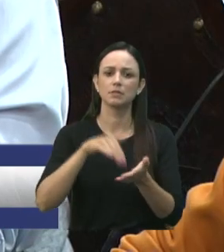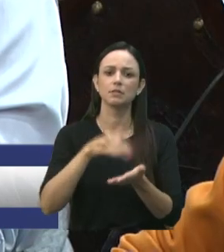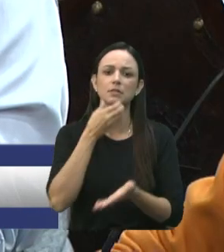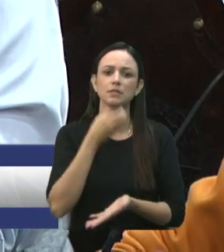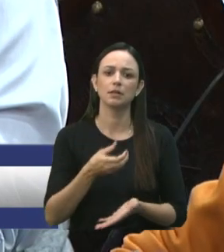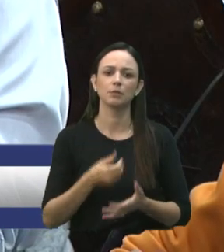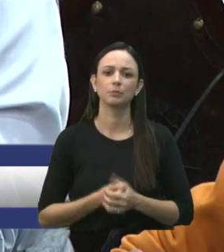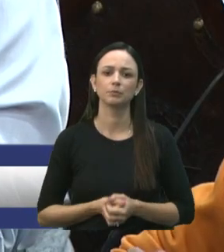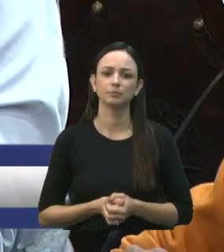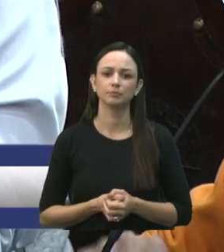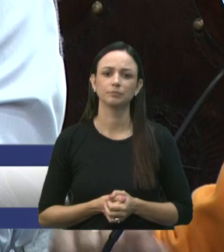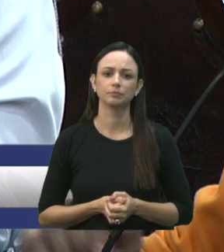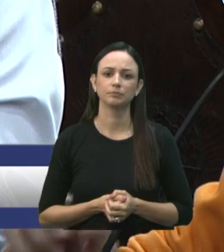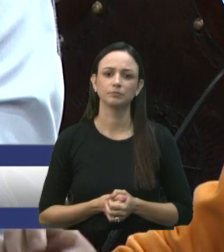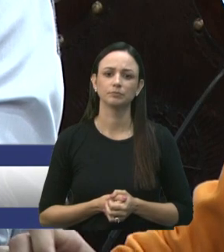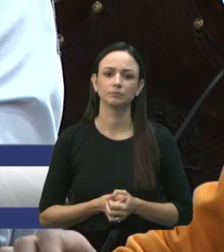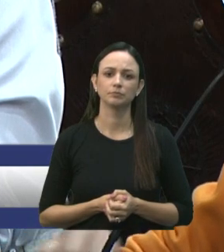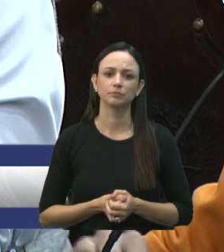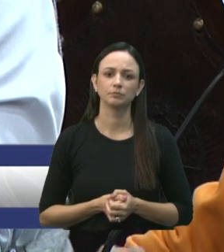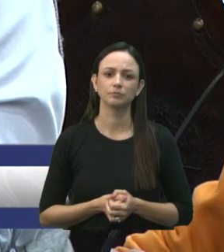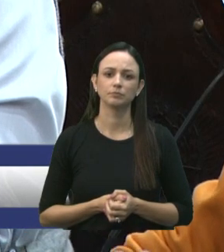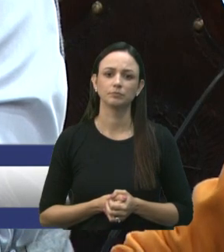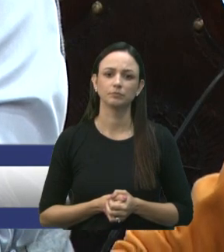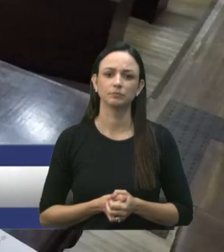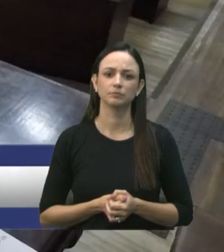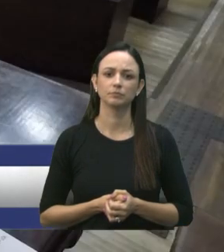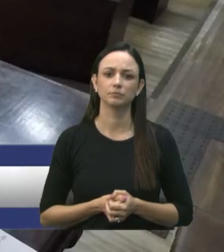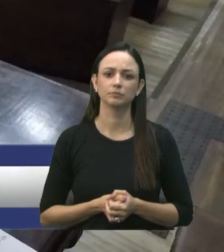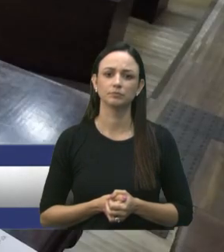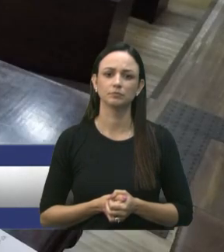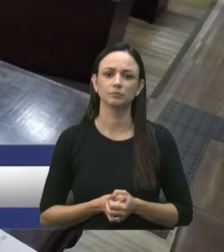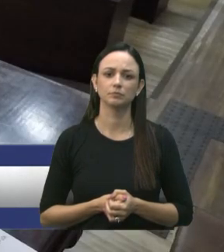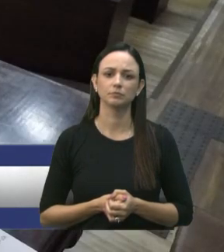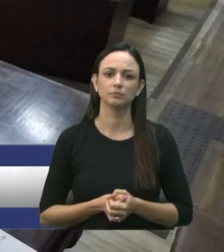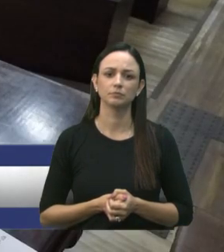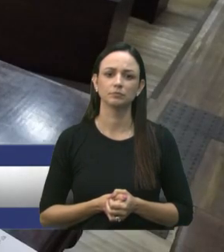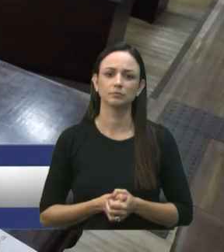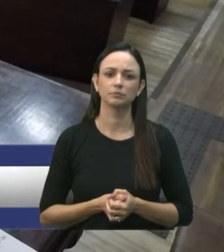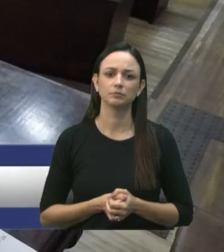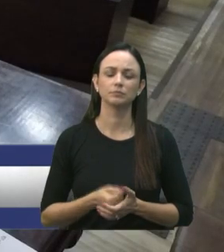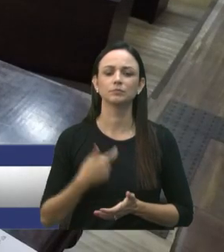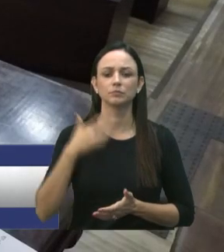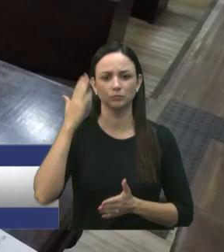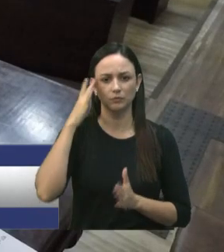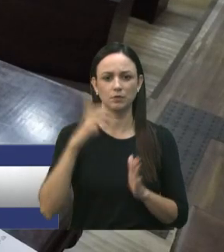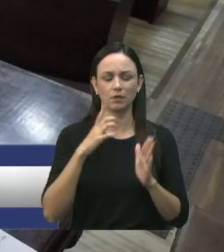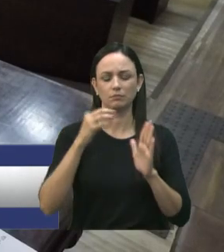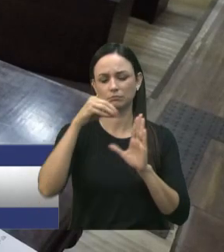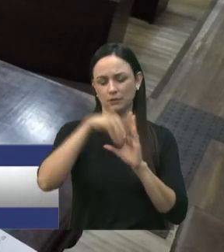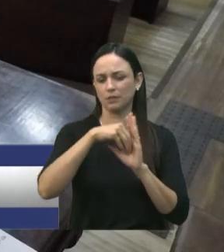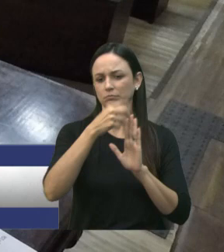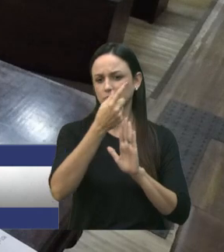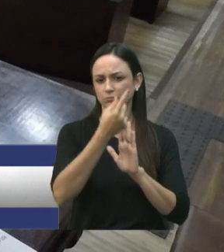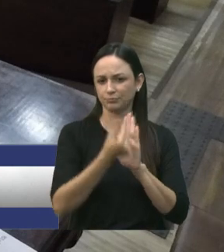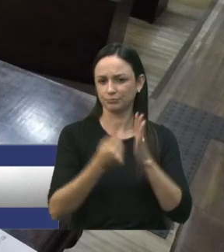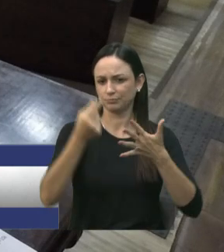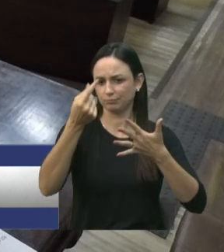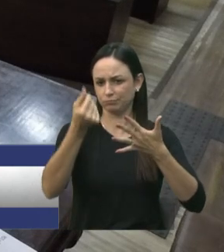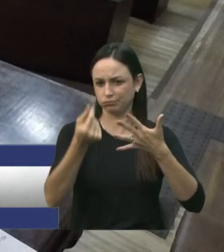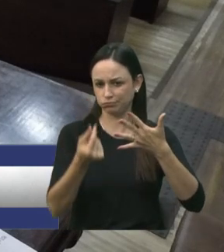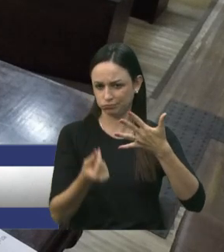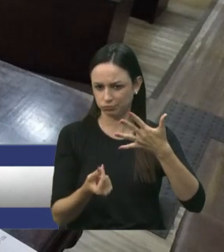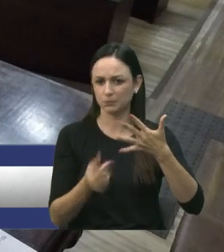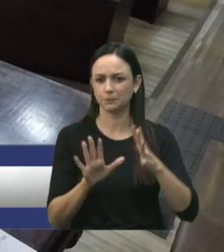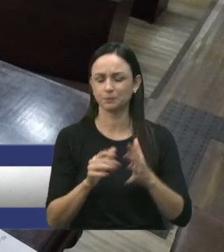Perfeito. Secretário, só uma... Eu sei que vai constar na peça orçamentária, mas é uma questão apenas